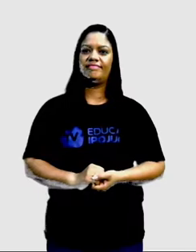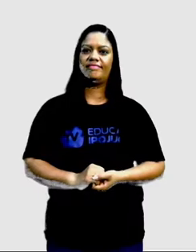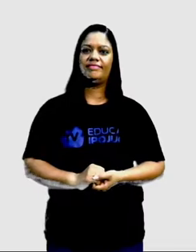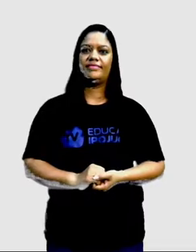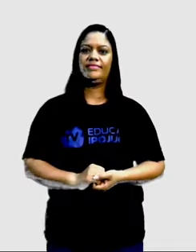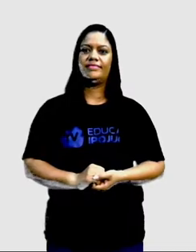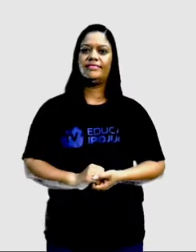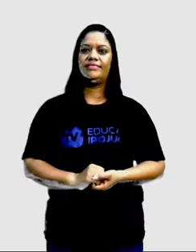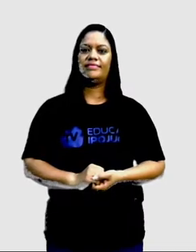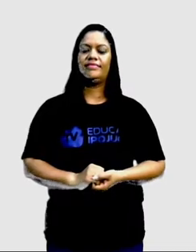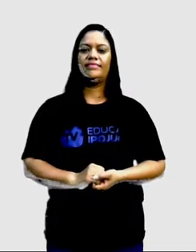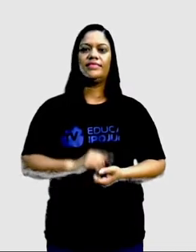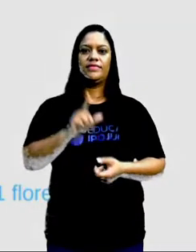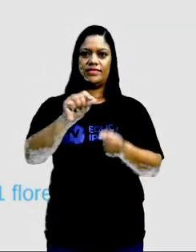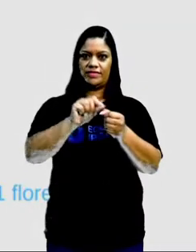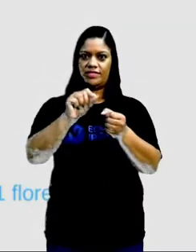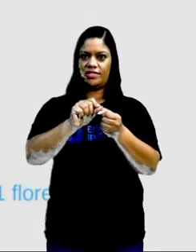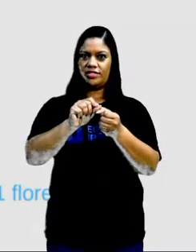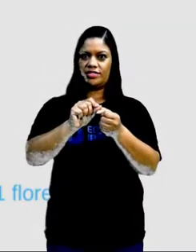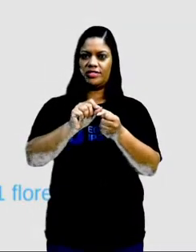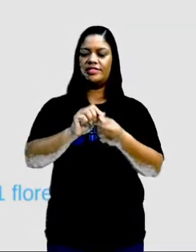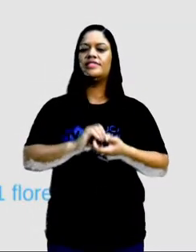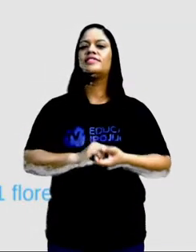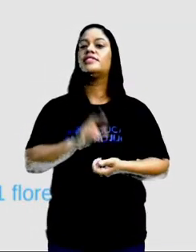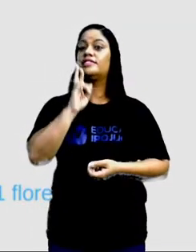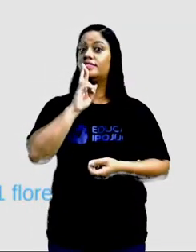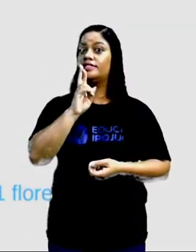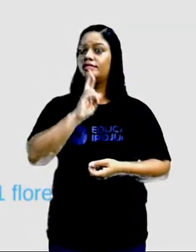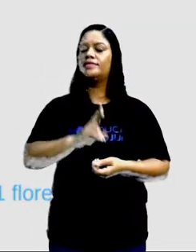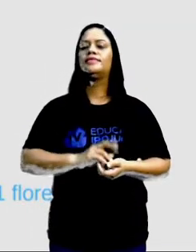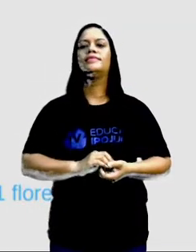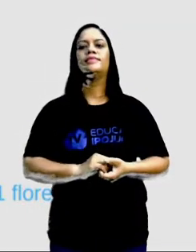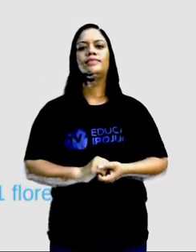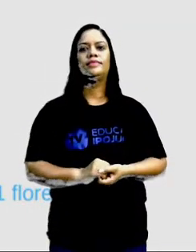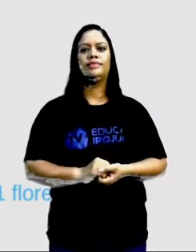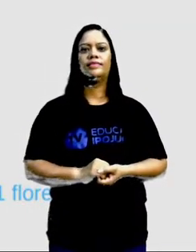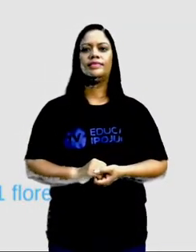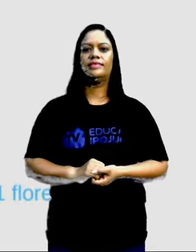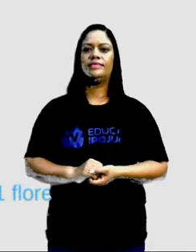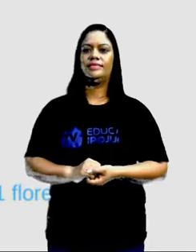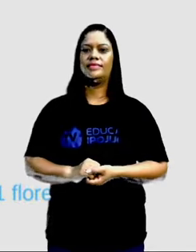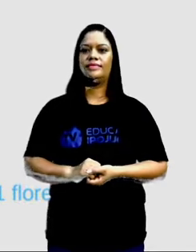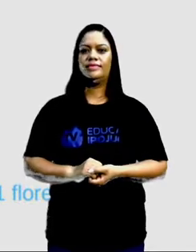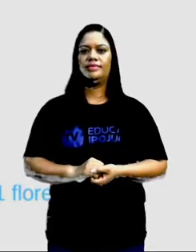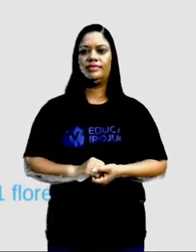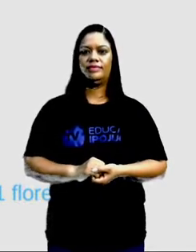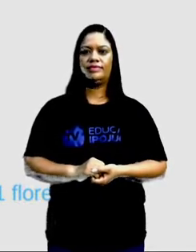Então, vamos lá. Calcularam? Então, vamos lá para o resultado. Resposta.